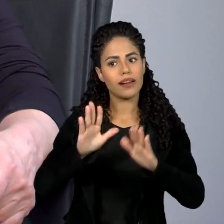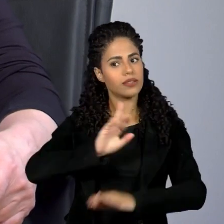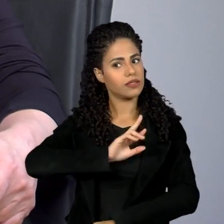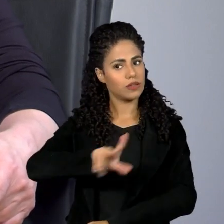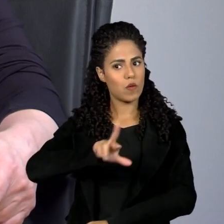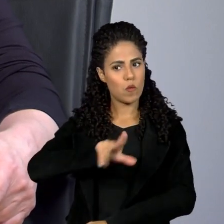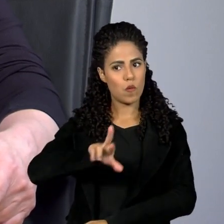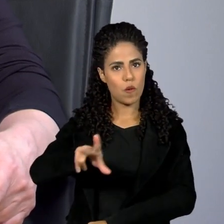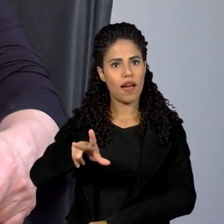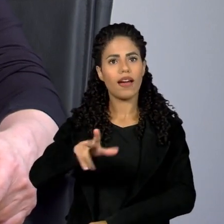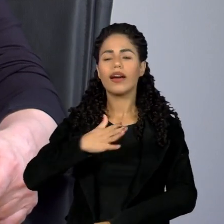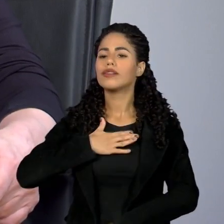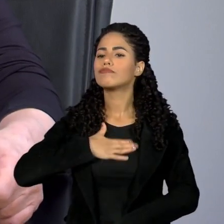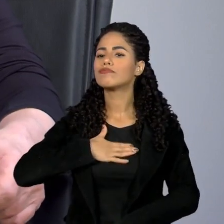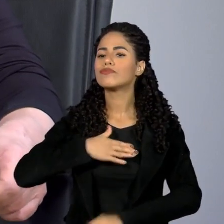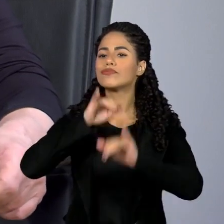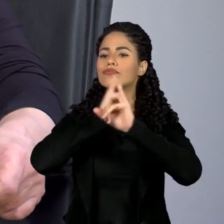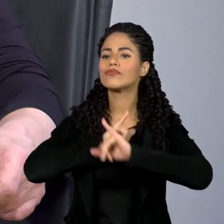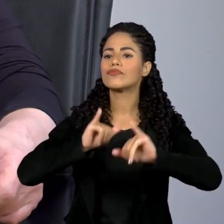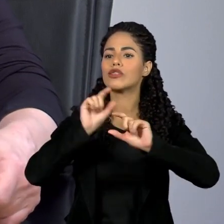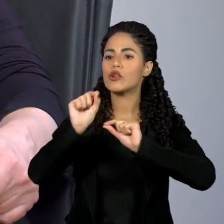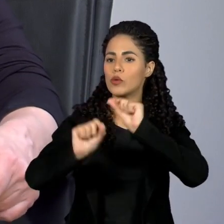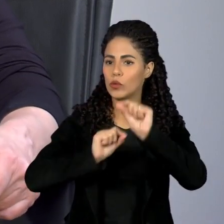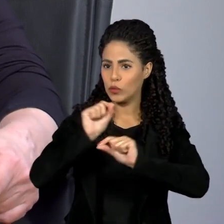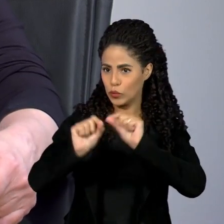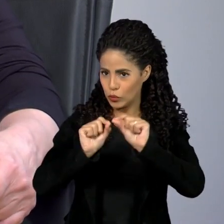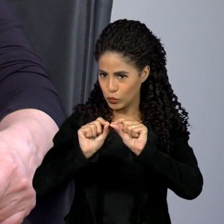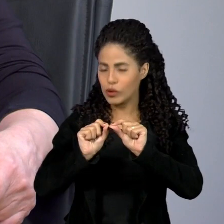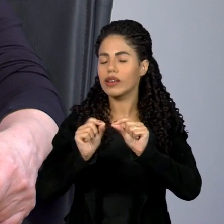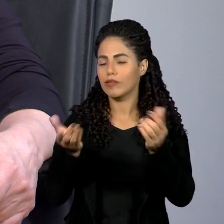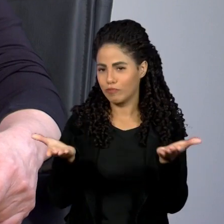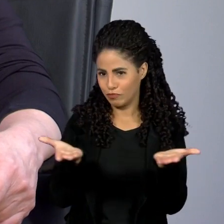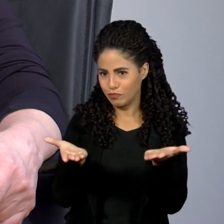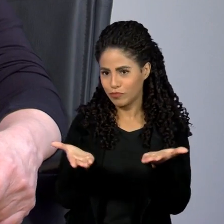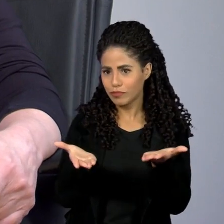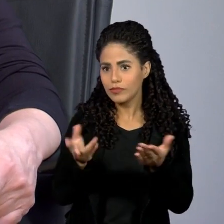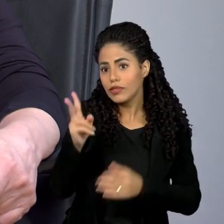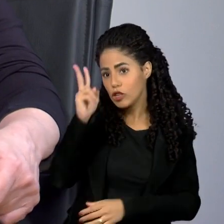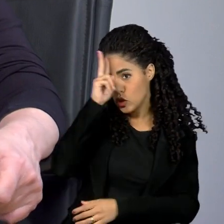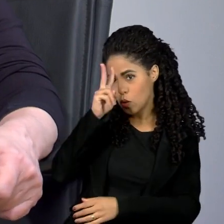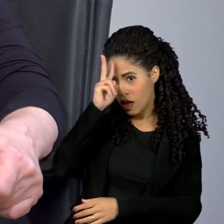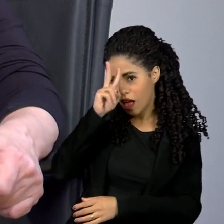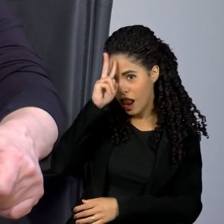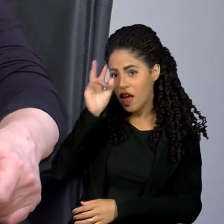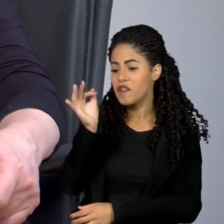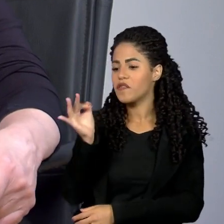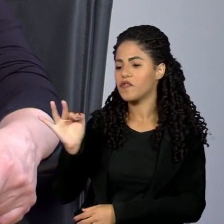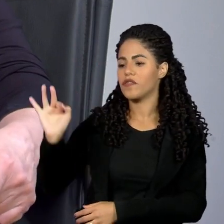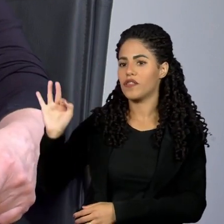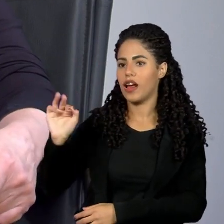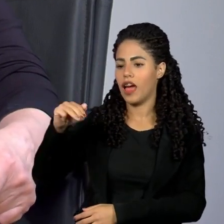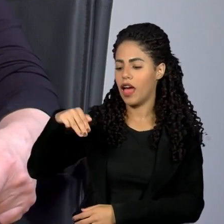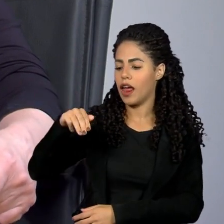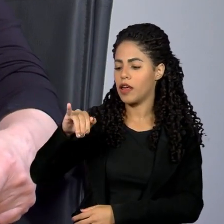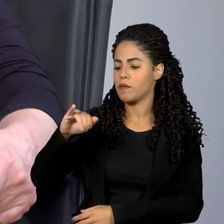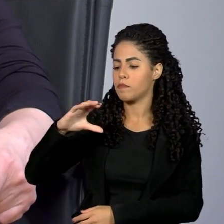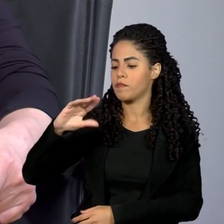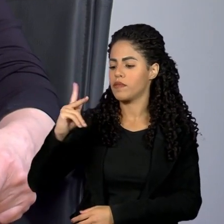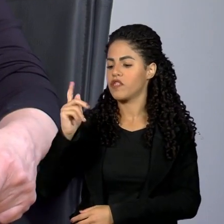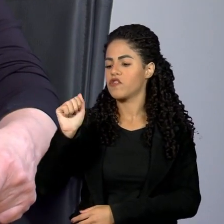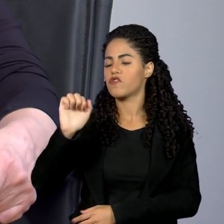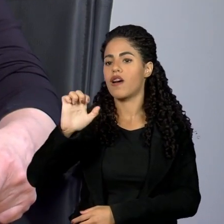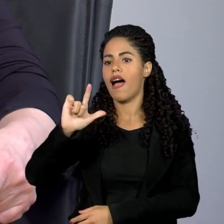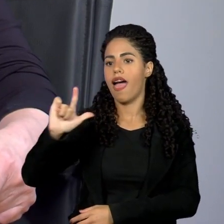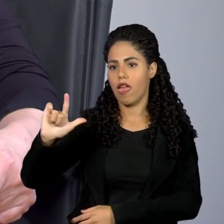E eu gostaria de começar já citando um historiador francês, Michel de Certeau, que dizia assim,